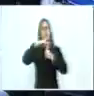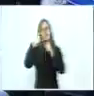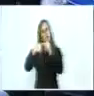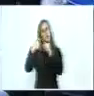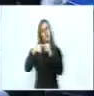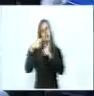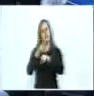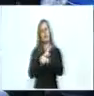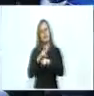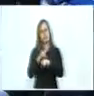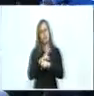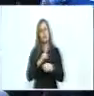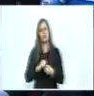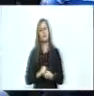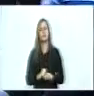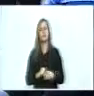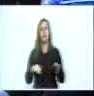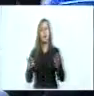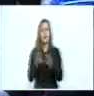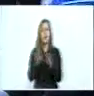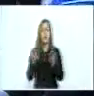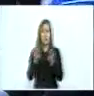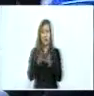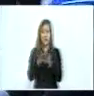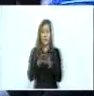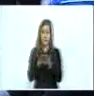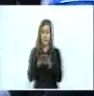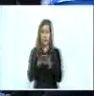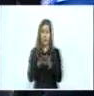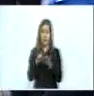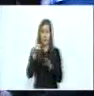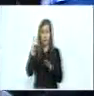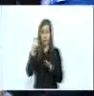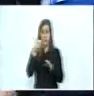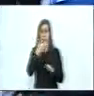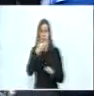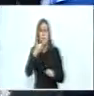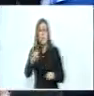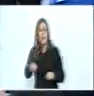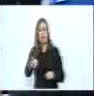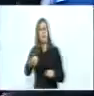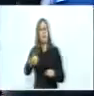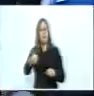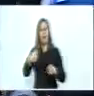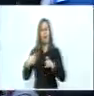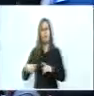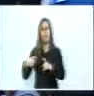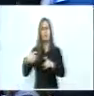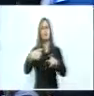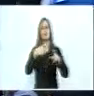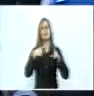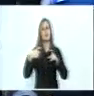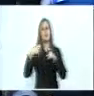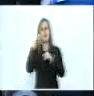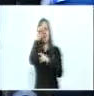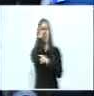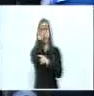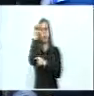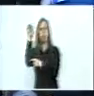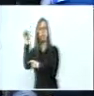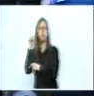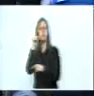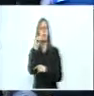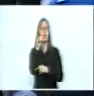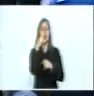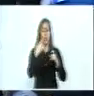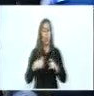cidade. Saliento que serão beneficiados nessa etapa com melhorias, expansão e implantação de iluminação pública nos